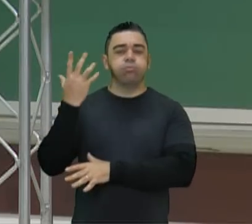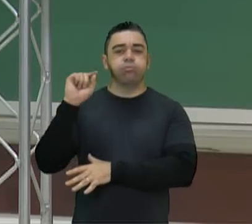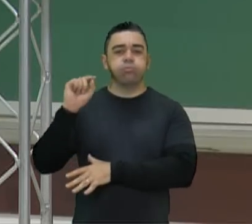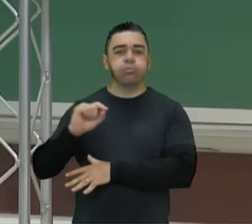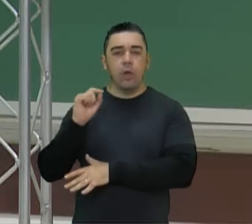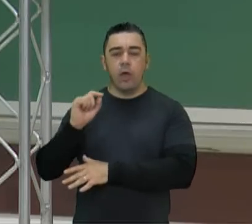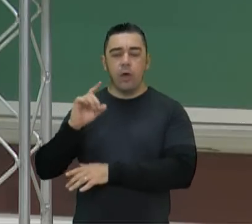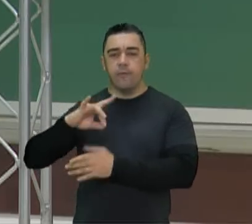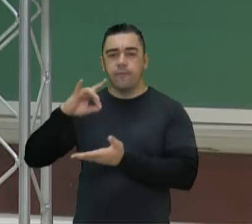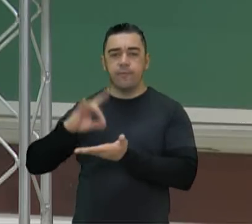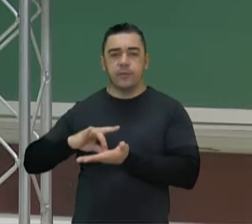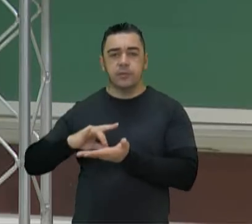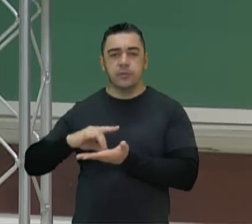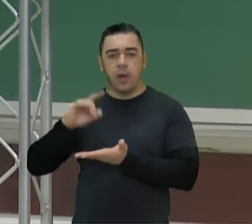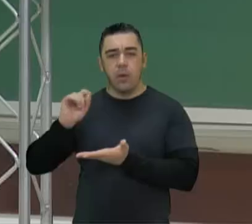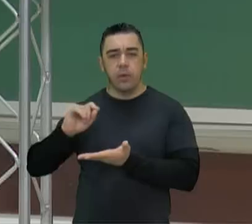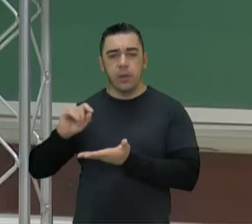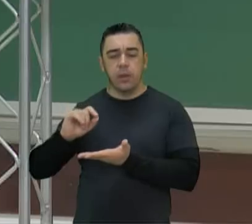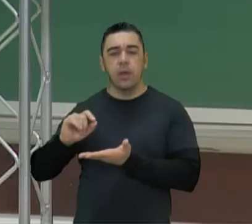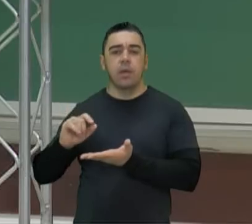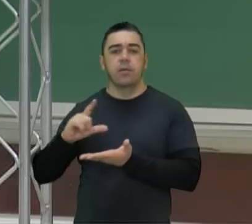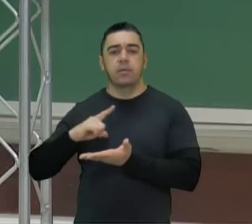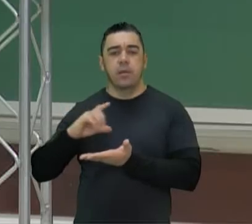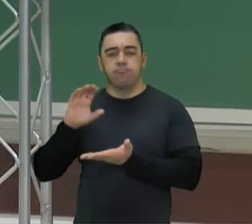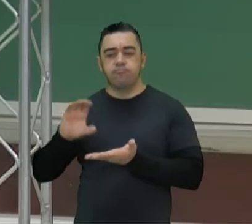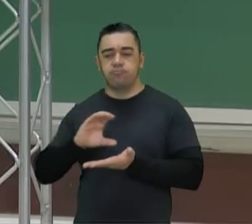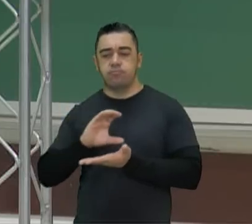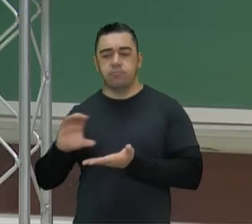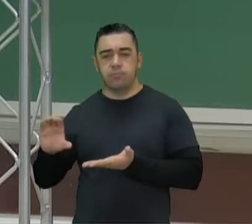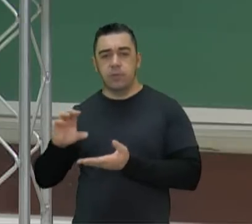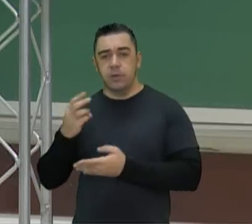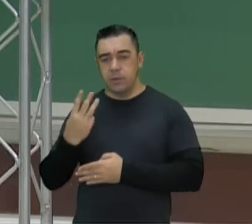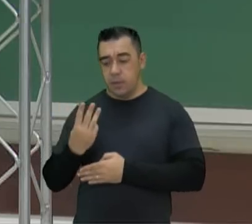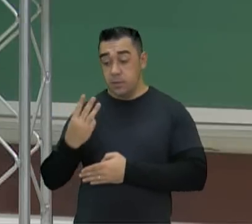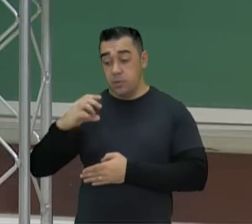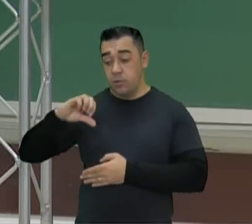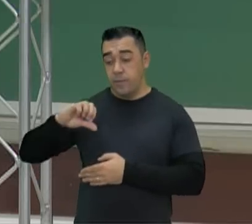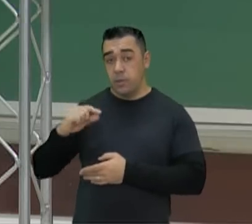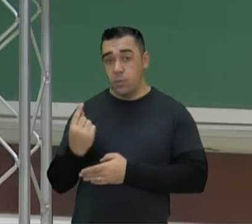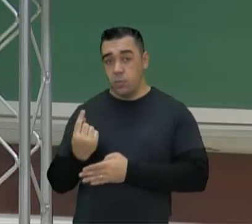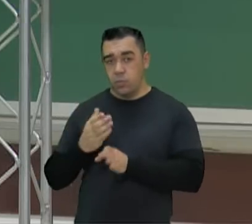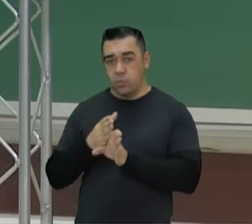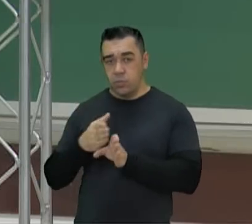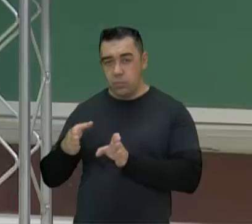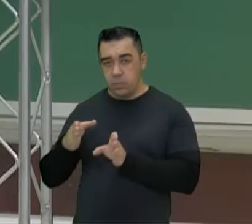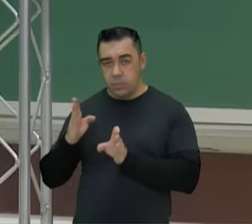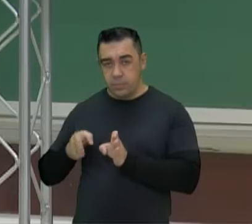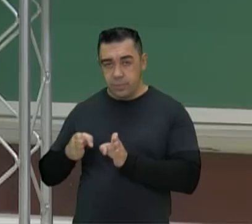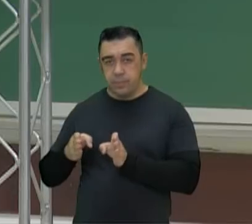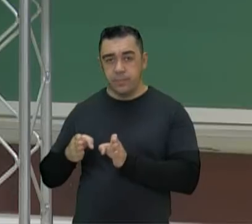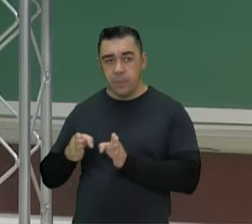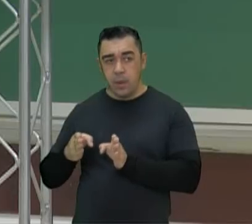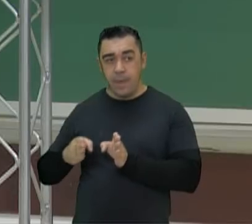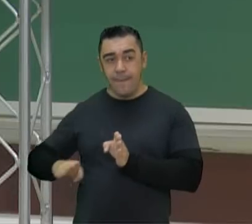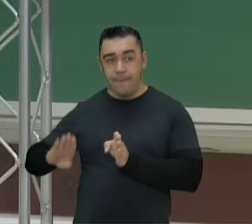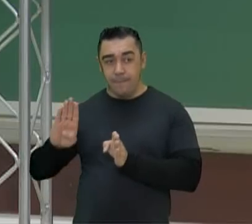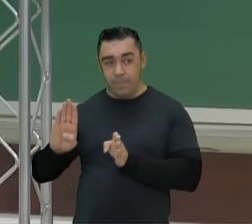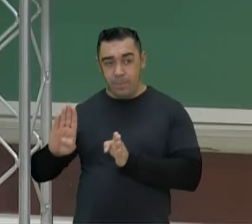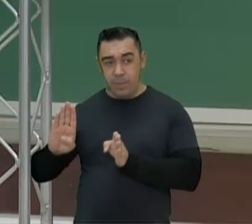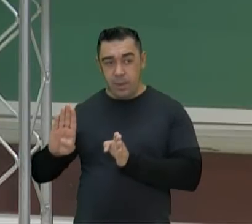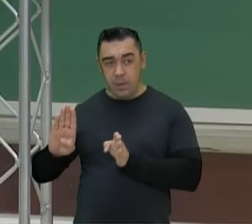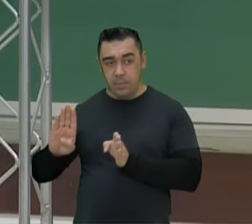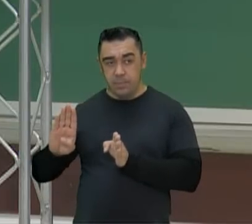Romano. Isso foi depois de Cristo, 391. Já na letra B, foi